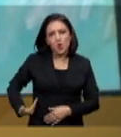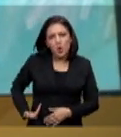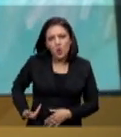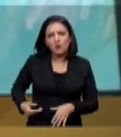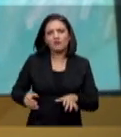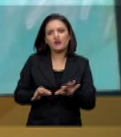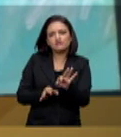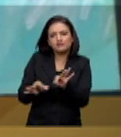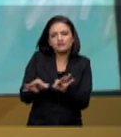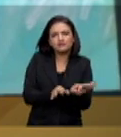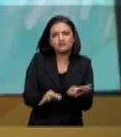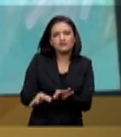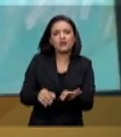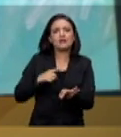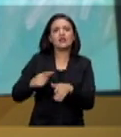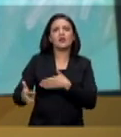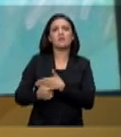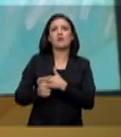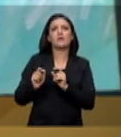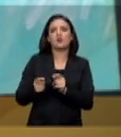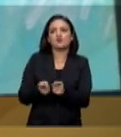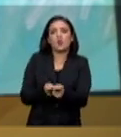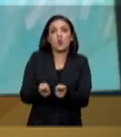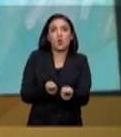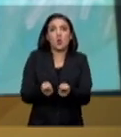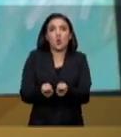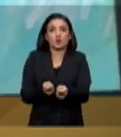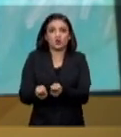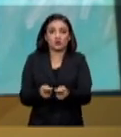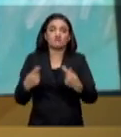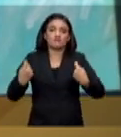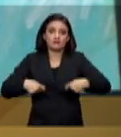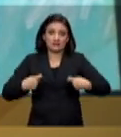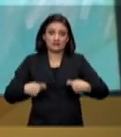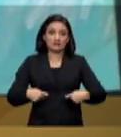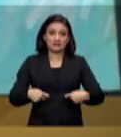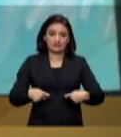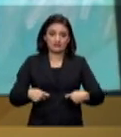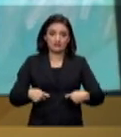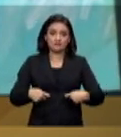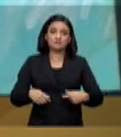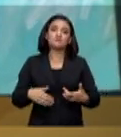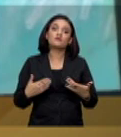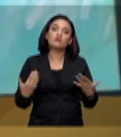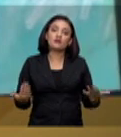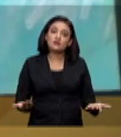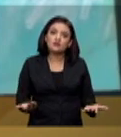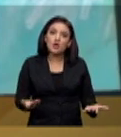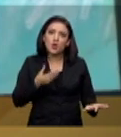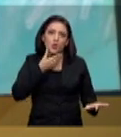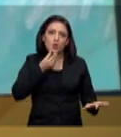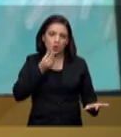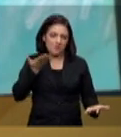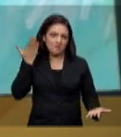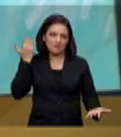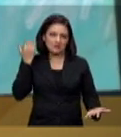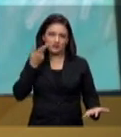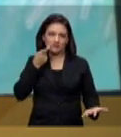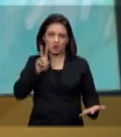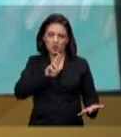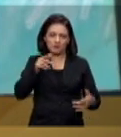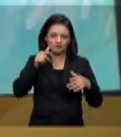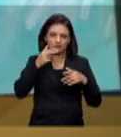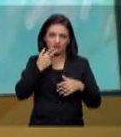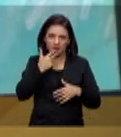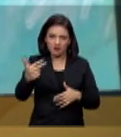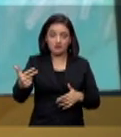governo exerça dentro dele um controle. Por isso há a tripartição de poderes, por vezes, com todas as